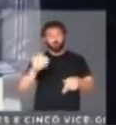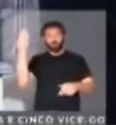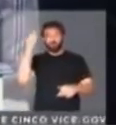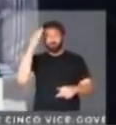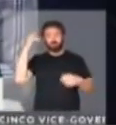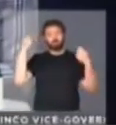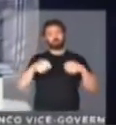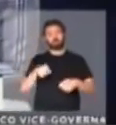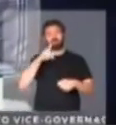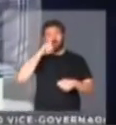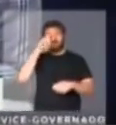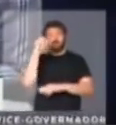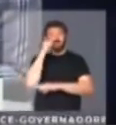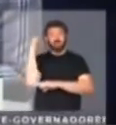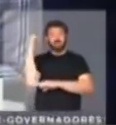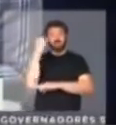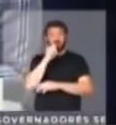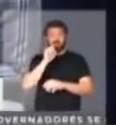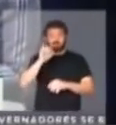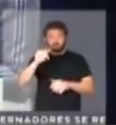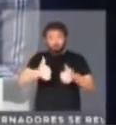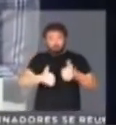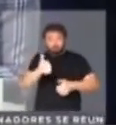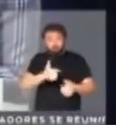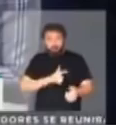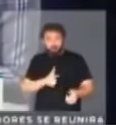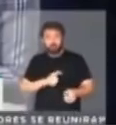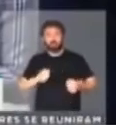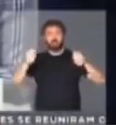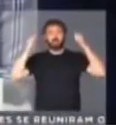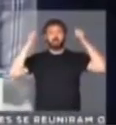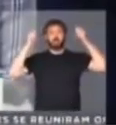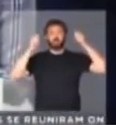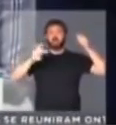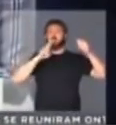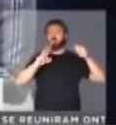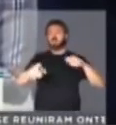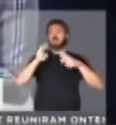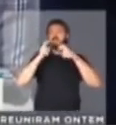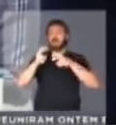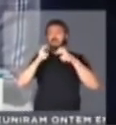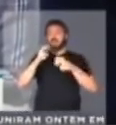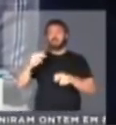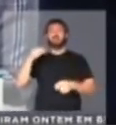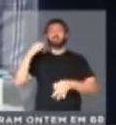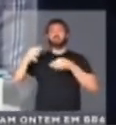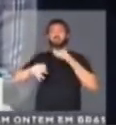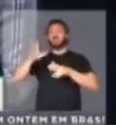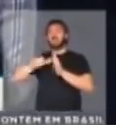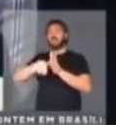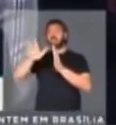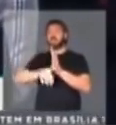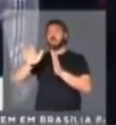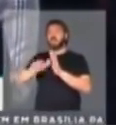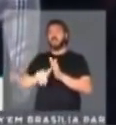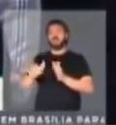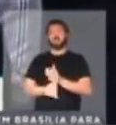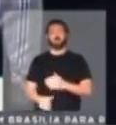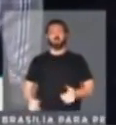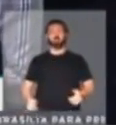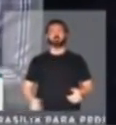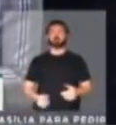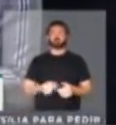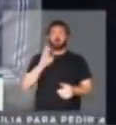a gravidade disso. Se fosse num campo de futebol, a torcida gritaria: ladrão, ladrão, ladrão, com toda a